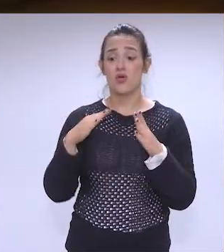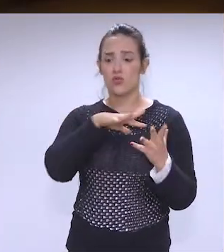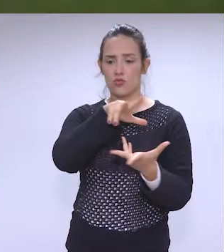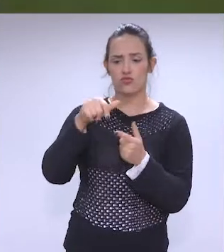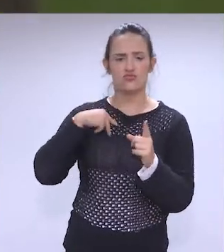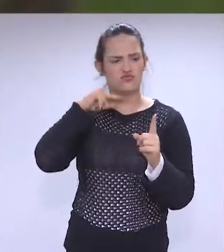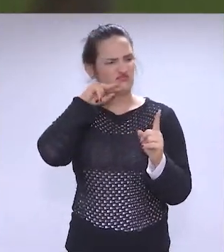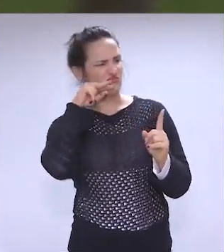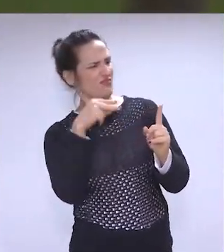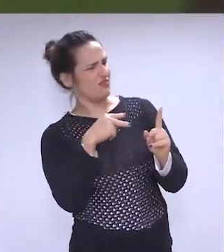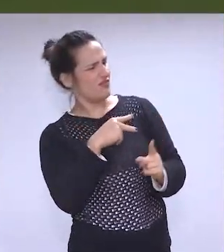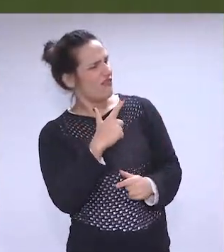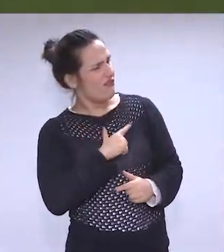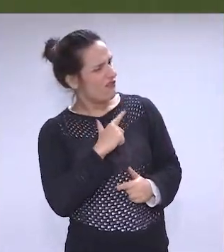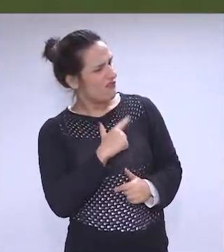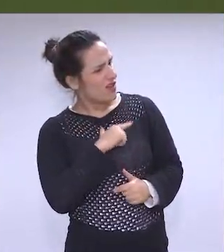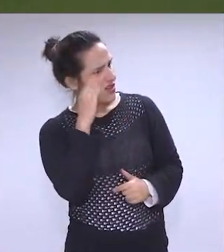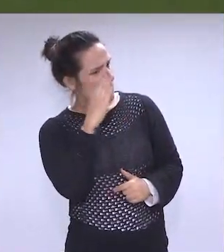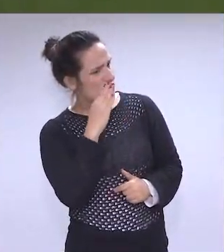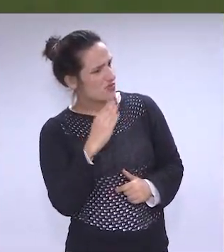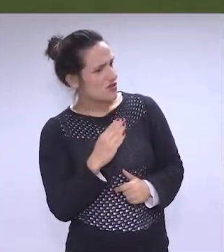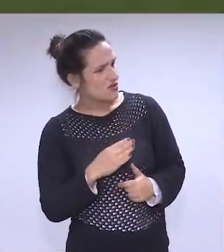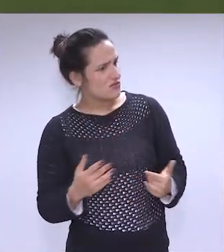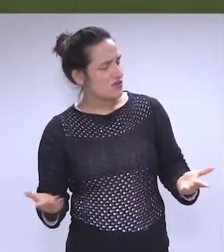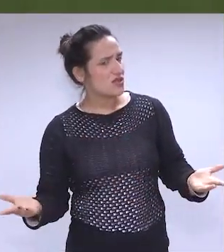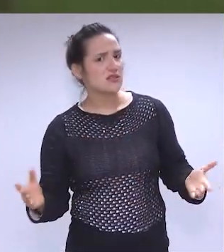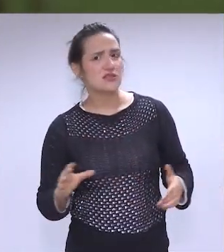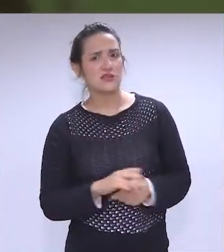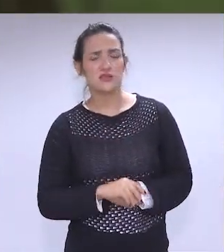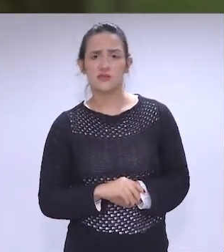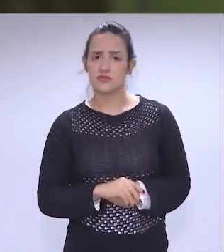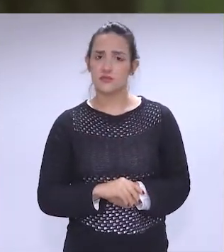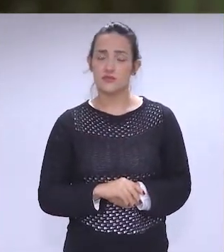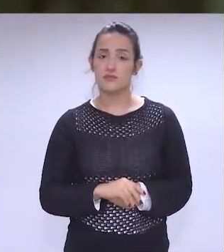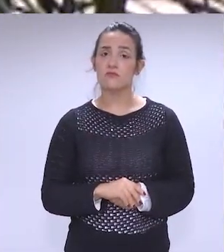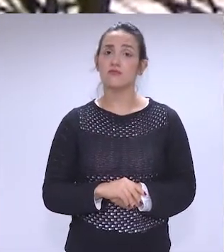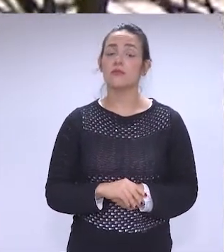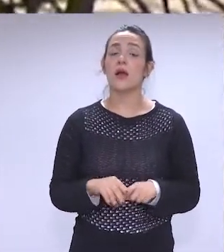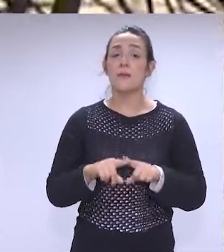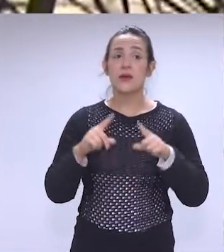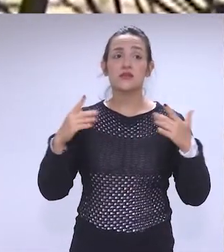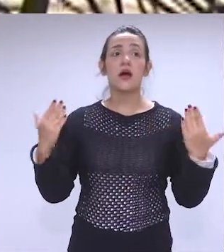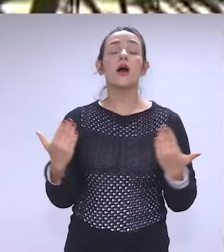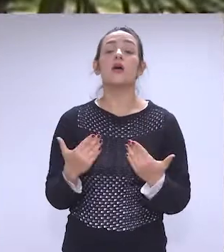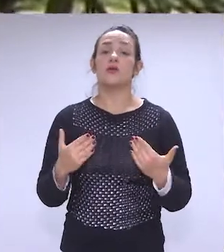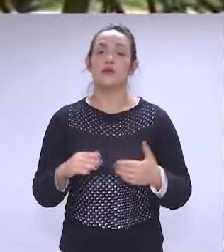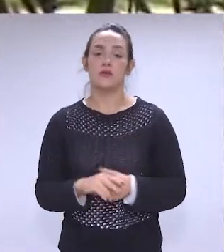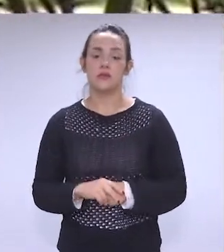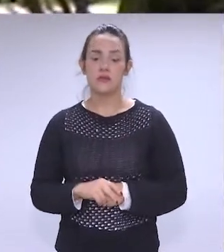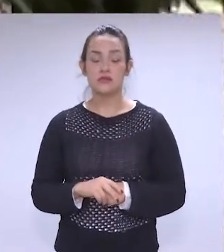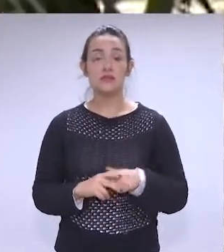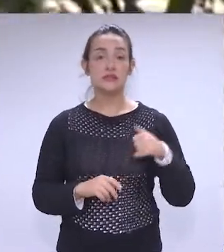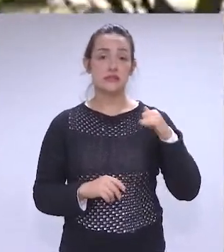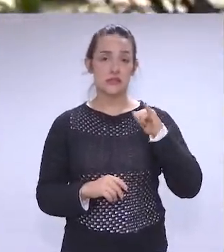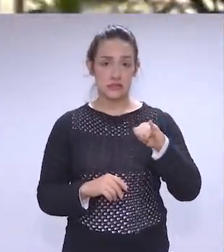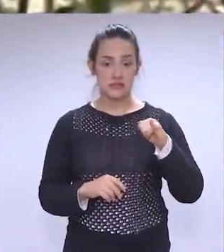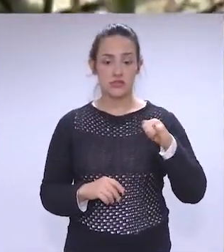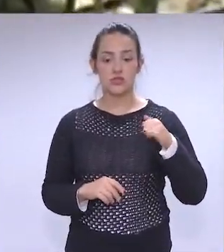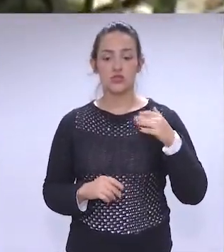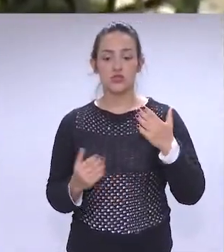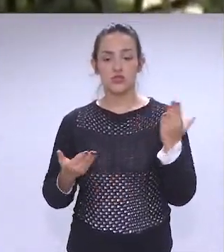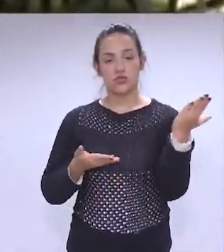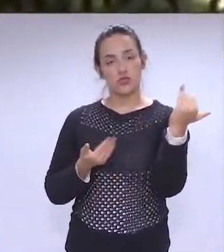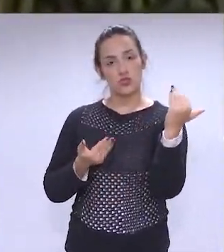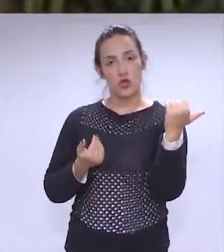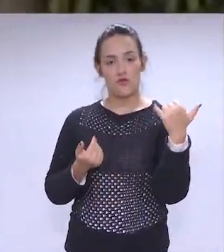que agora permanece apenas uma das exceções, que é quando o adolescente tem 17 ou